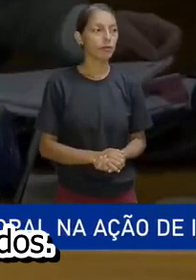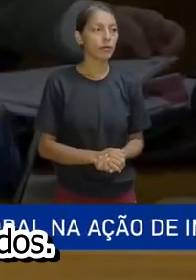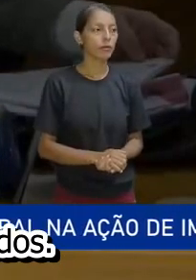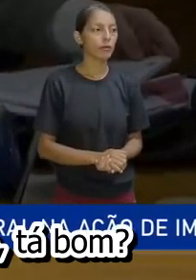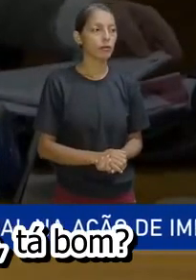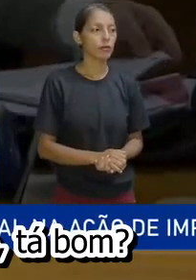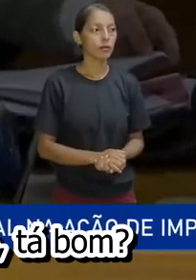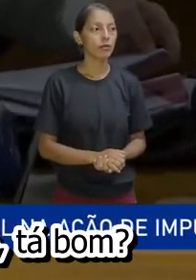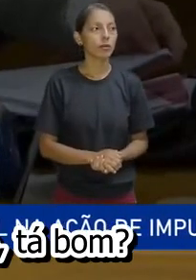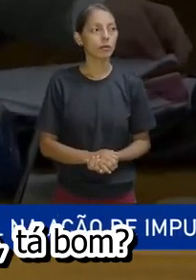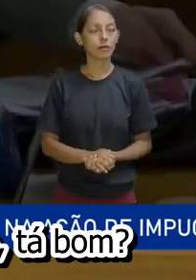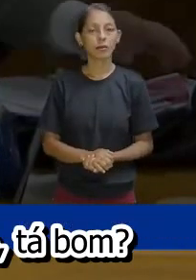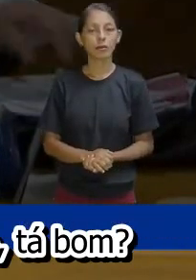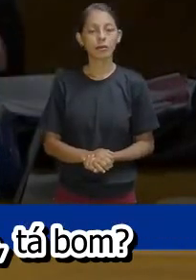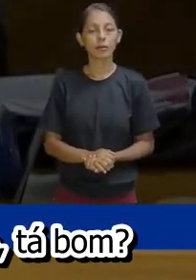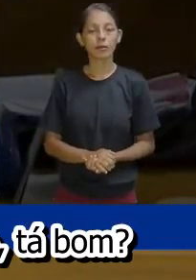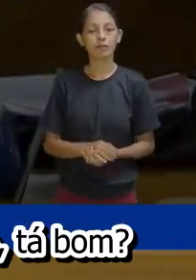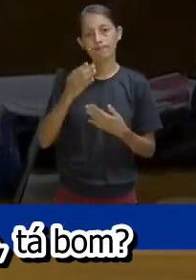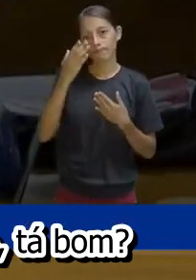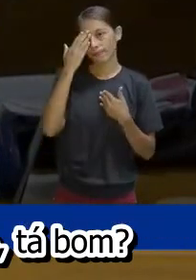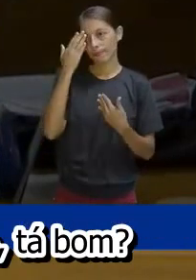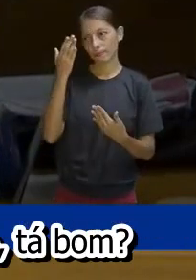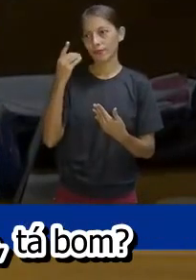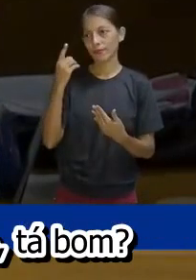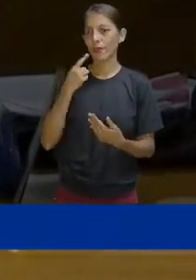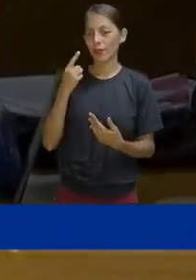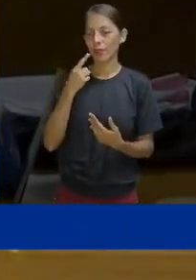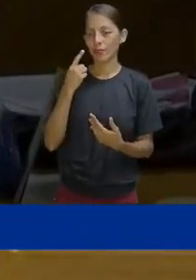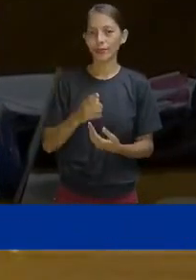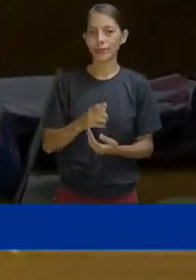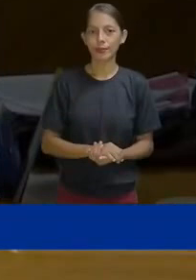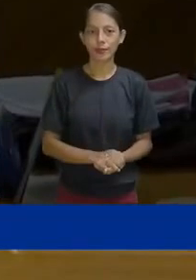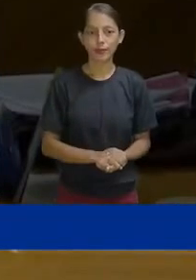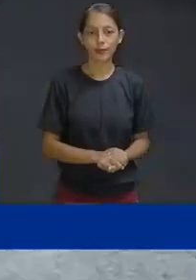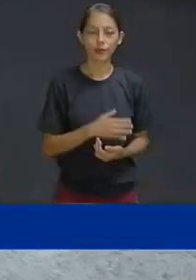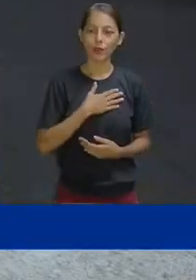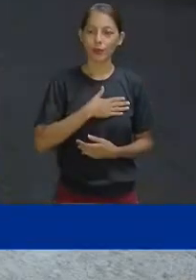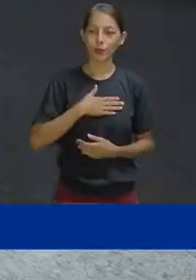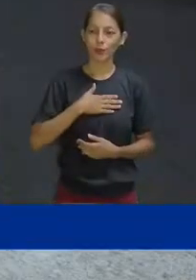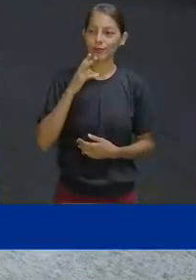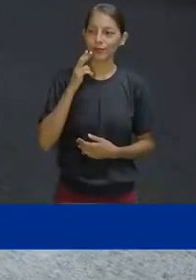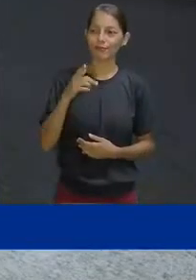Doutor Marionaldo, muito obrigado. Sempre bom tê-lo, sempre bom revê-lo, tá bom? Ficamos à disposição.